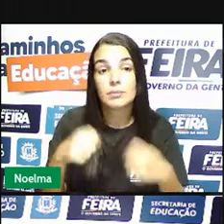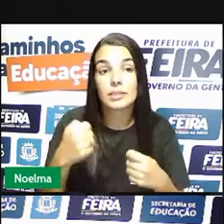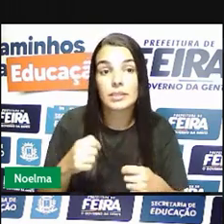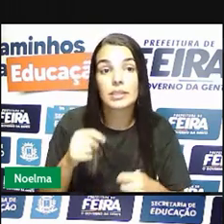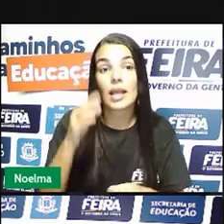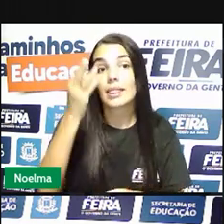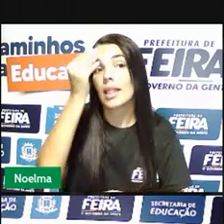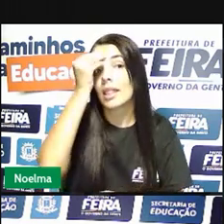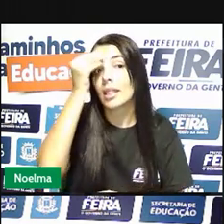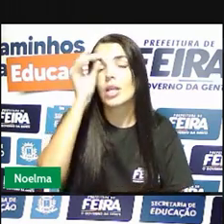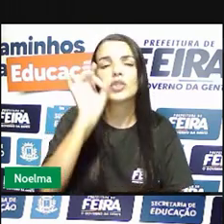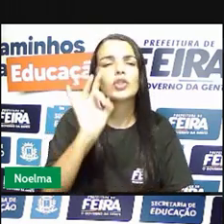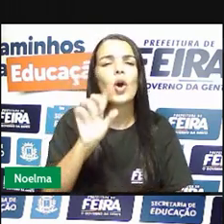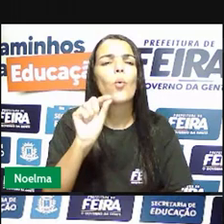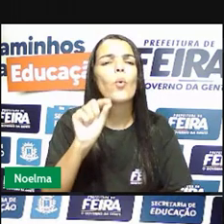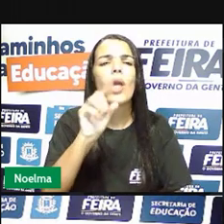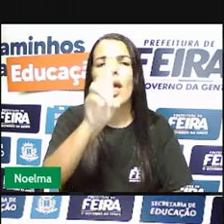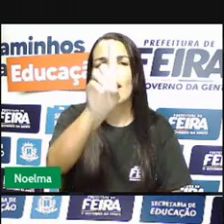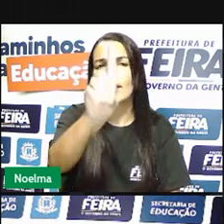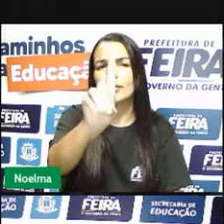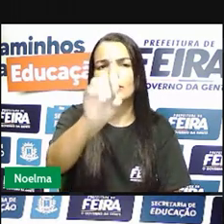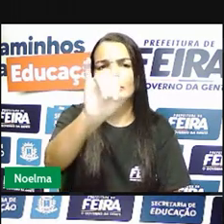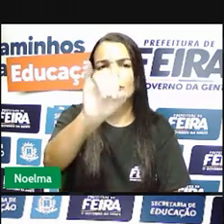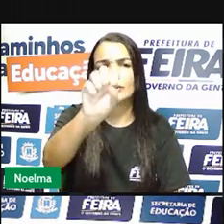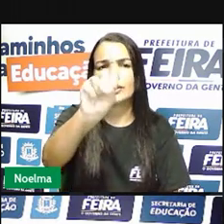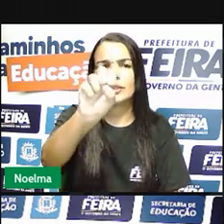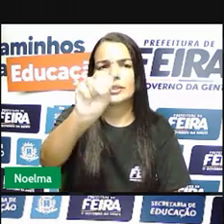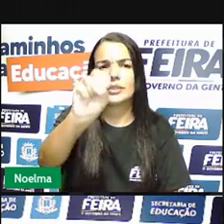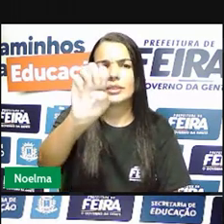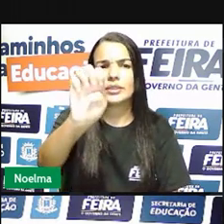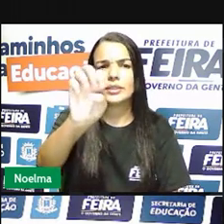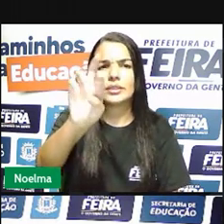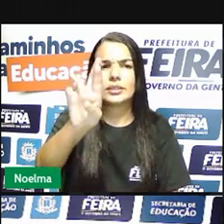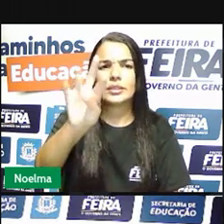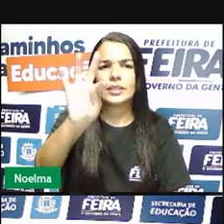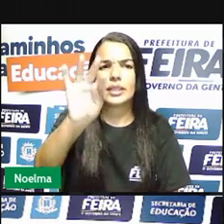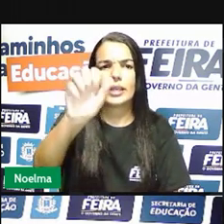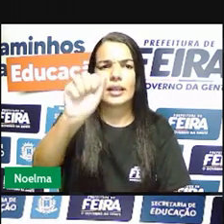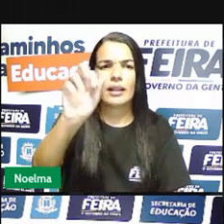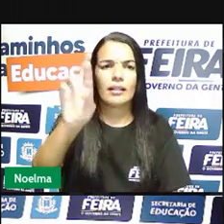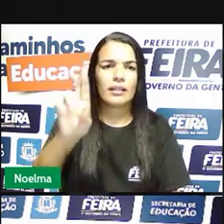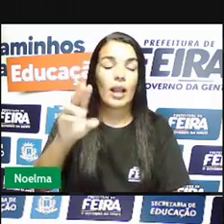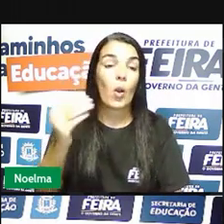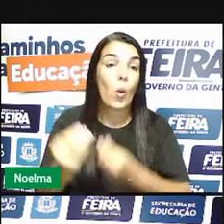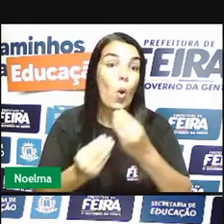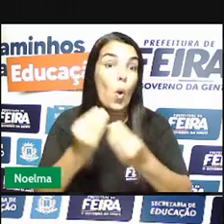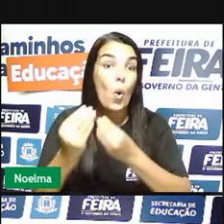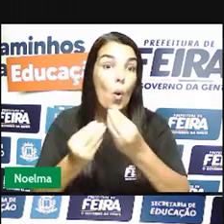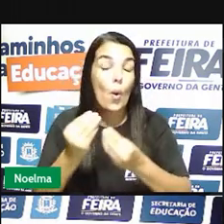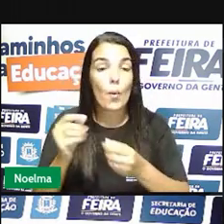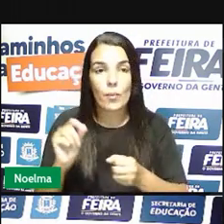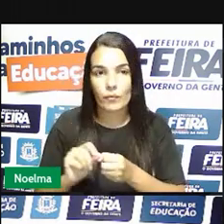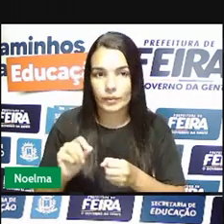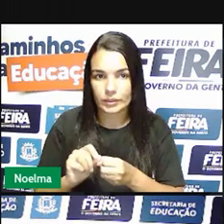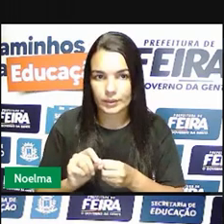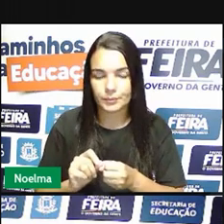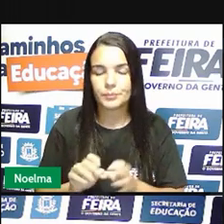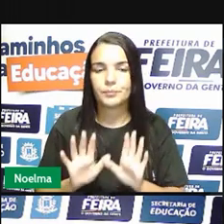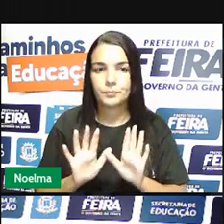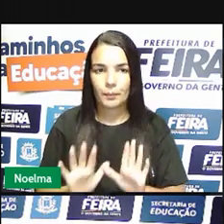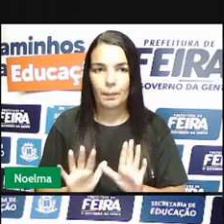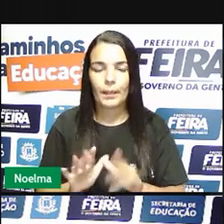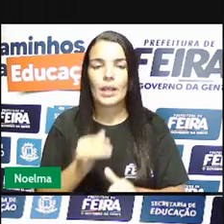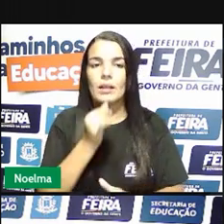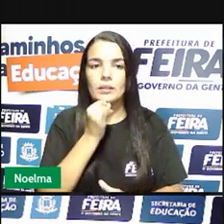dissertar, né? Qual a estrutura de uma dissertação, como fazer uma dissertação. é algo que vocês já fizeram